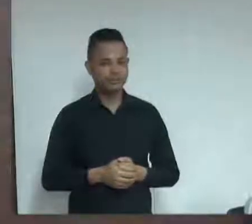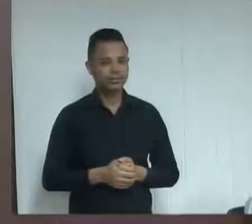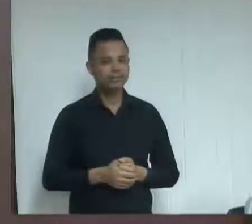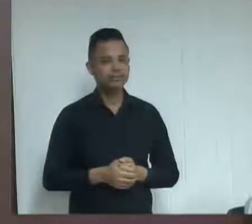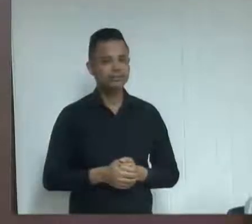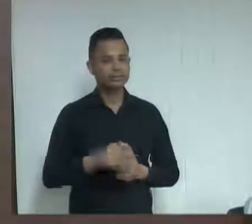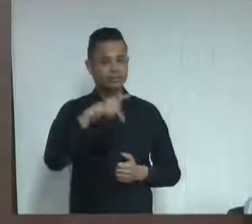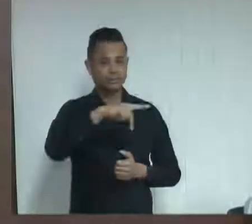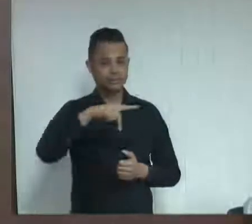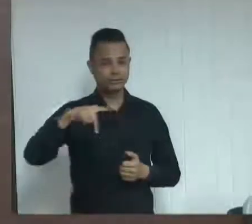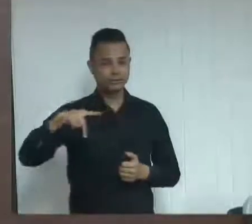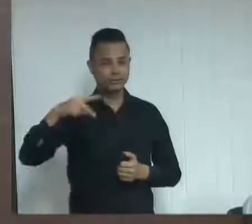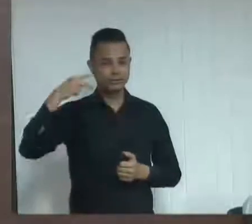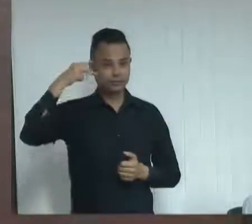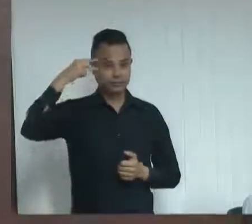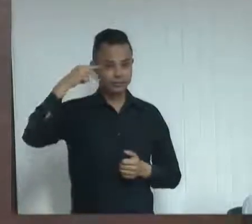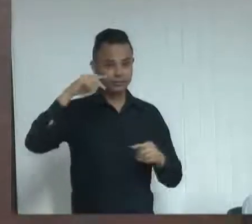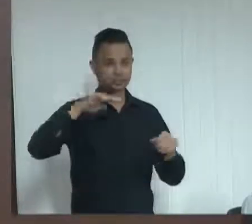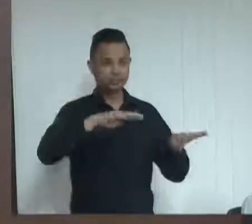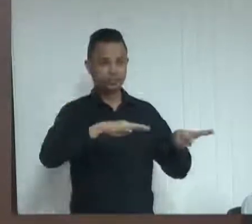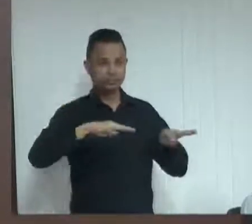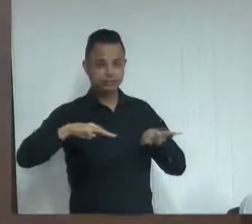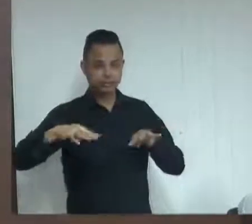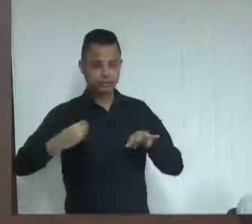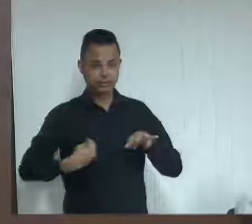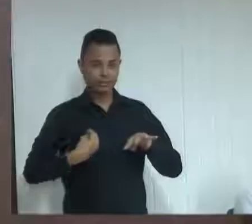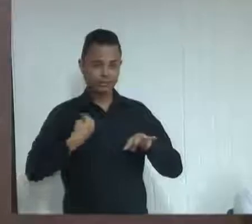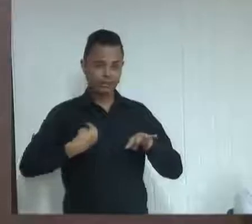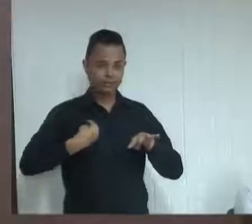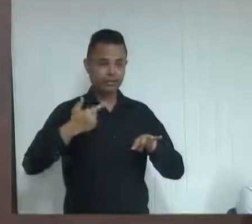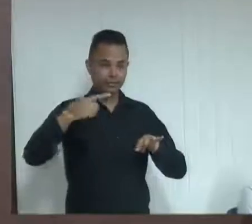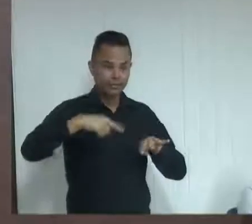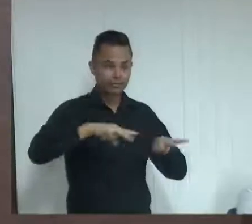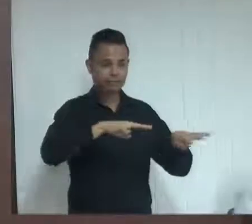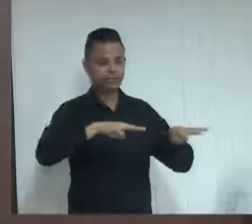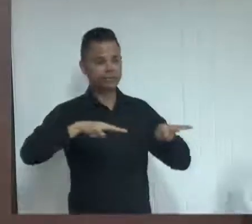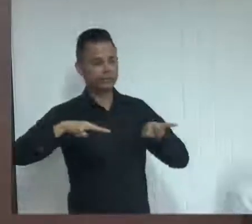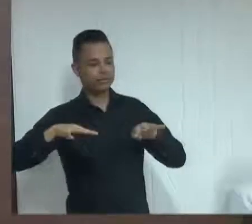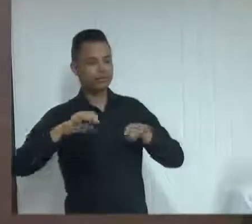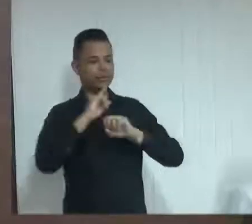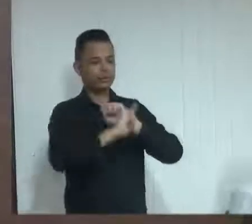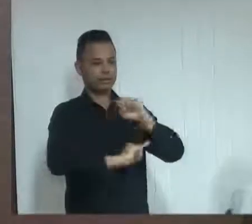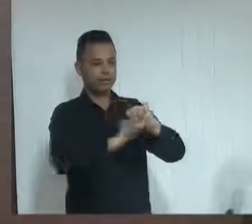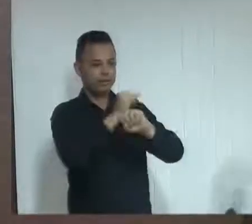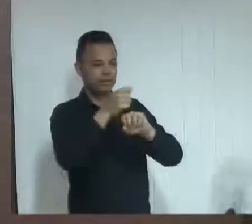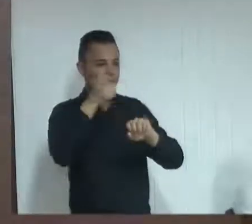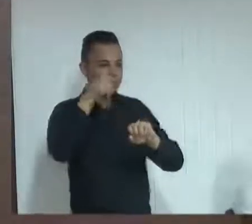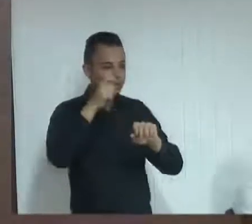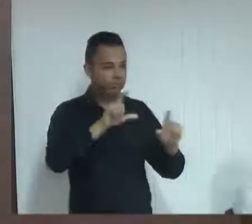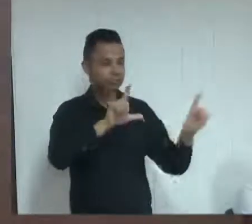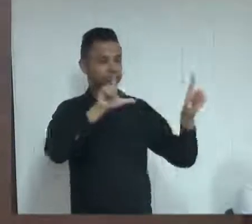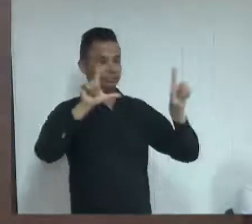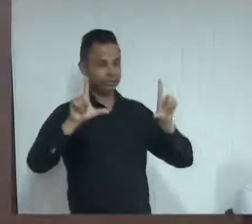Senhor presidente, senhores parlamentares, o público presente, internautas.